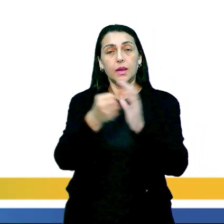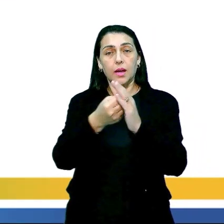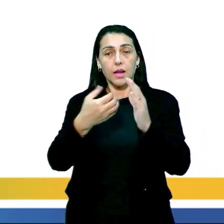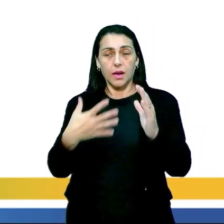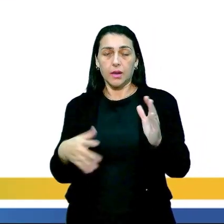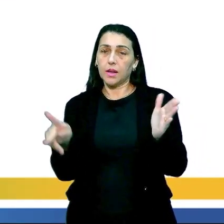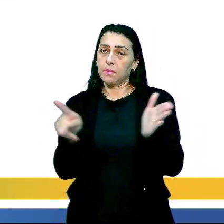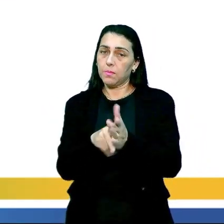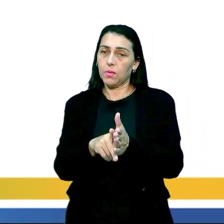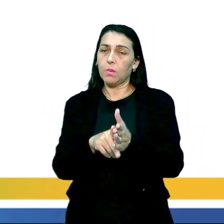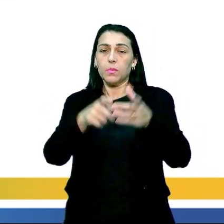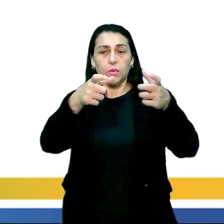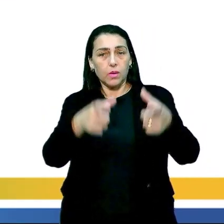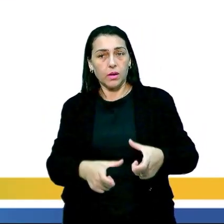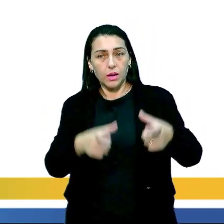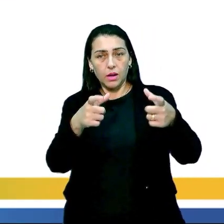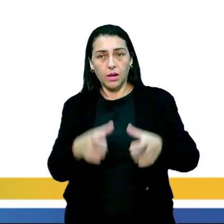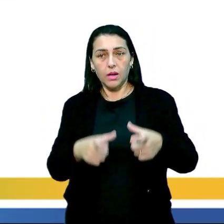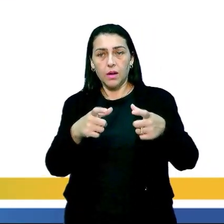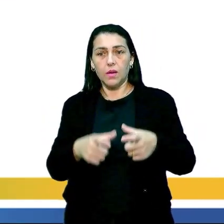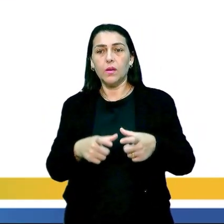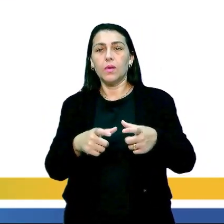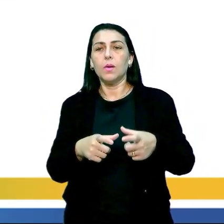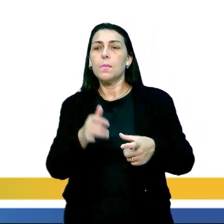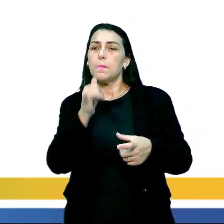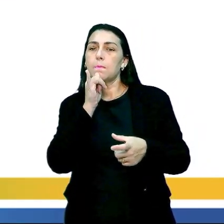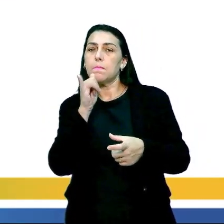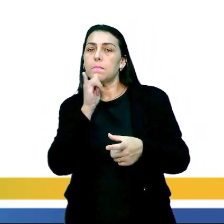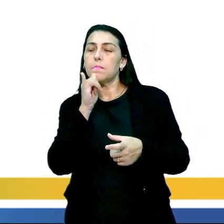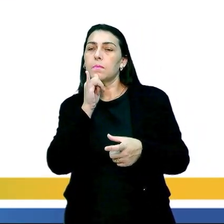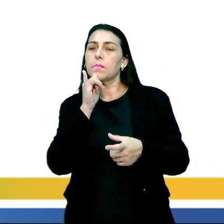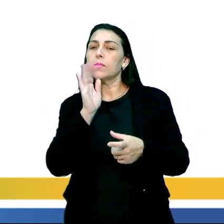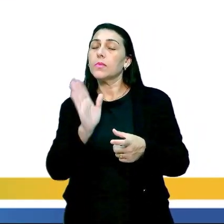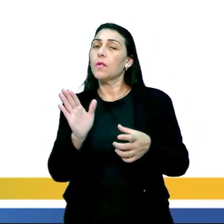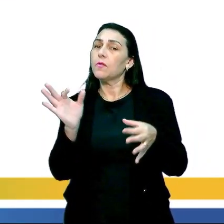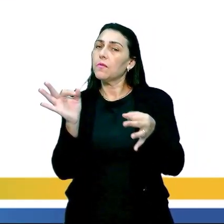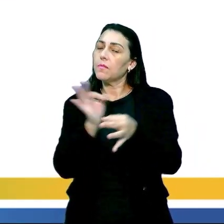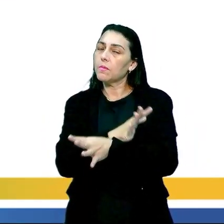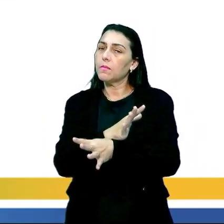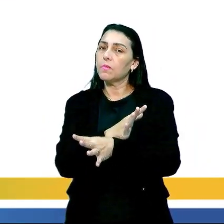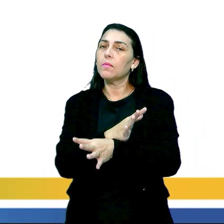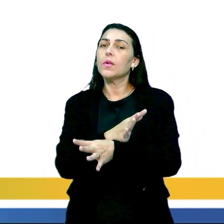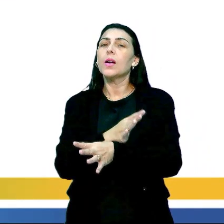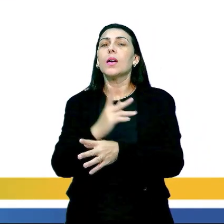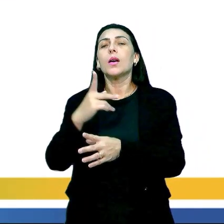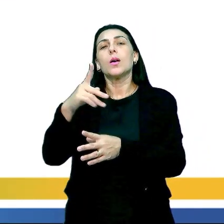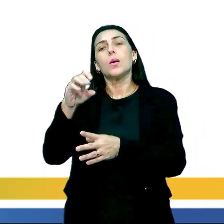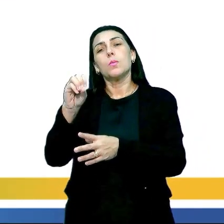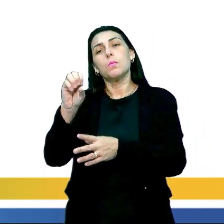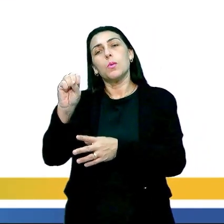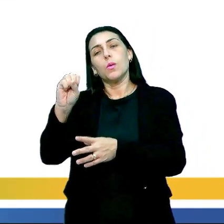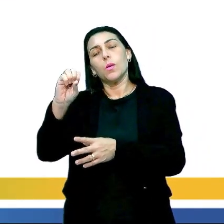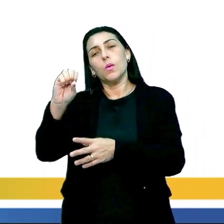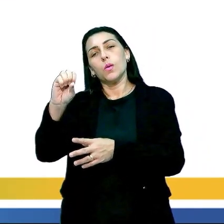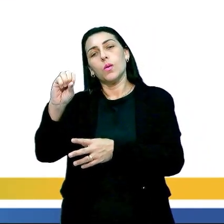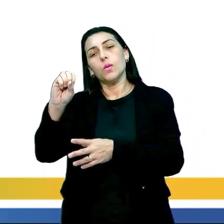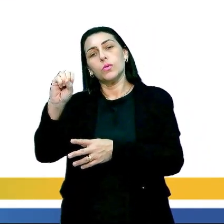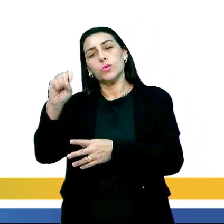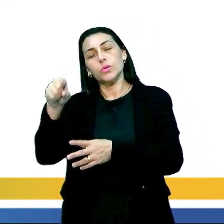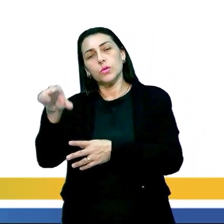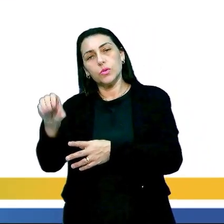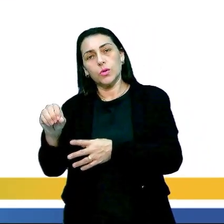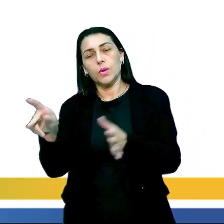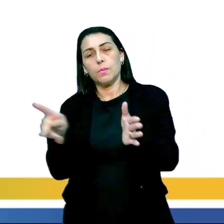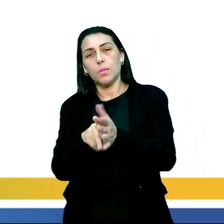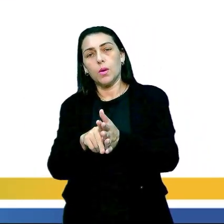características desse determinado local e elas acabam, por exemplo, como eu disse, são formadas, né, por porções extensas e espessas da